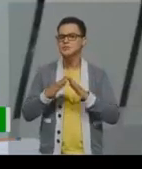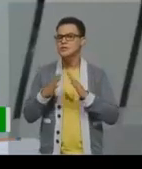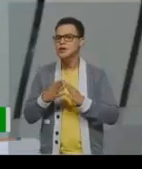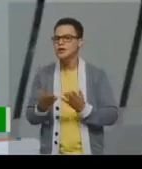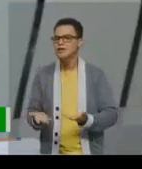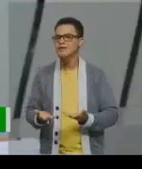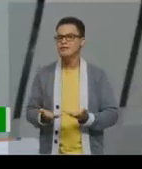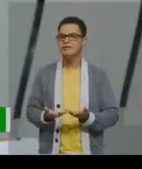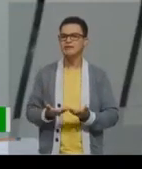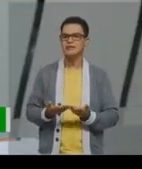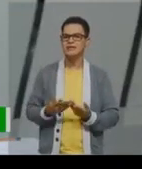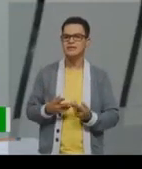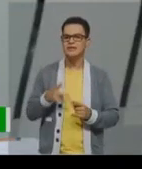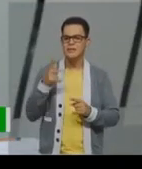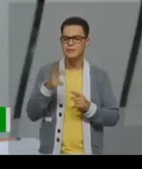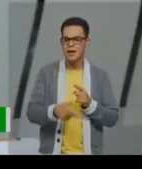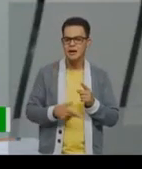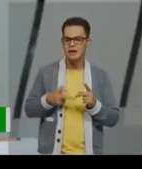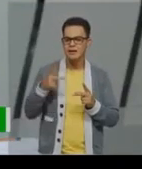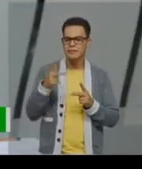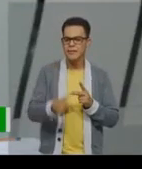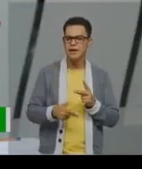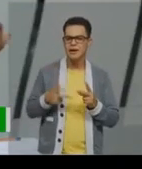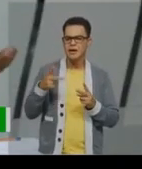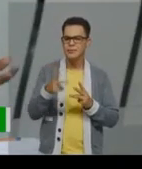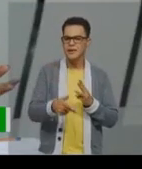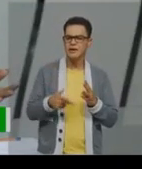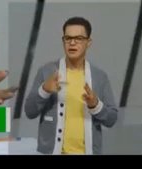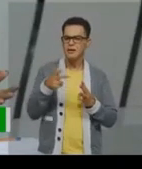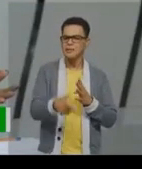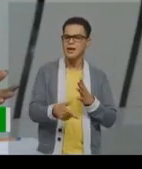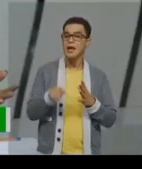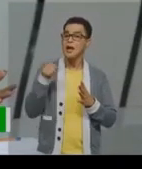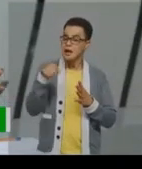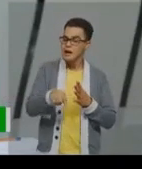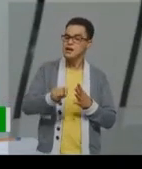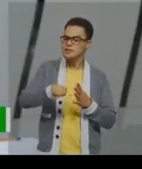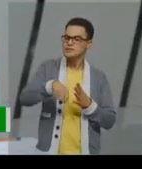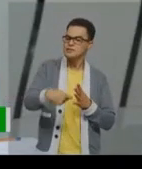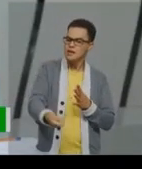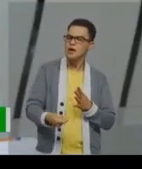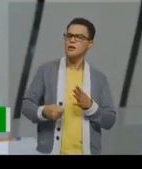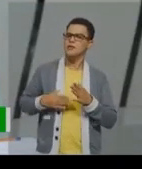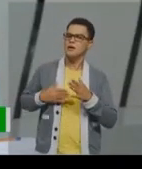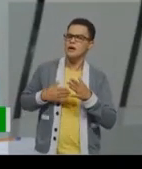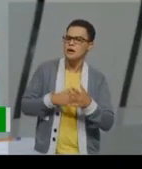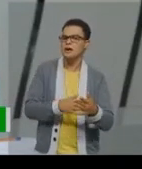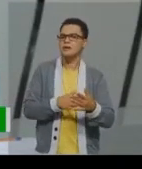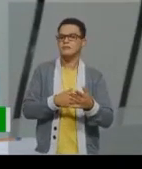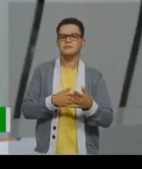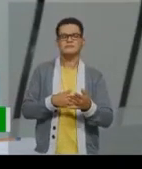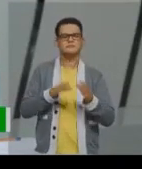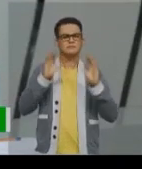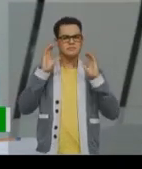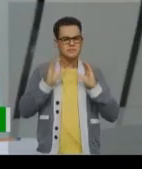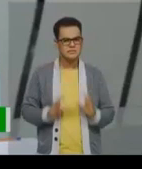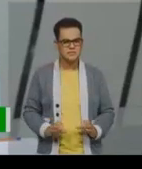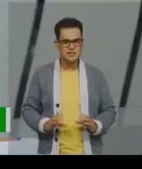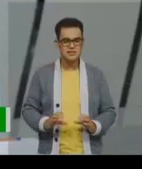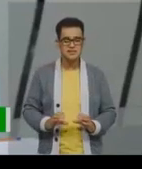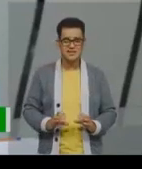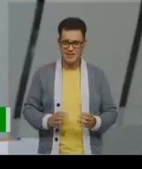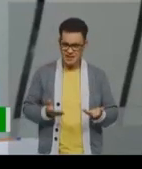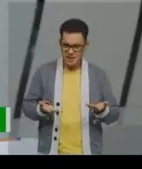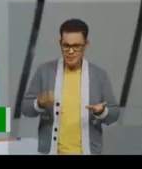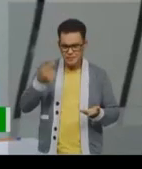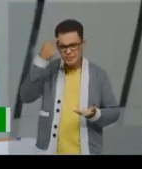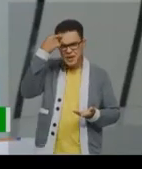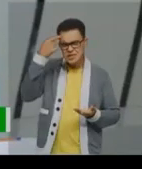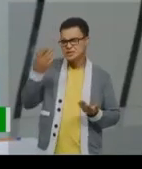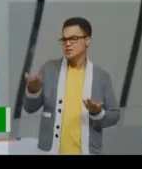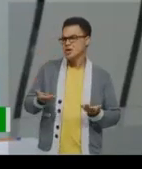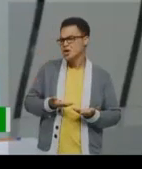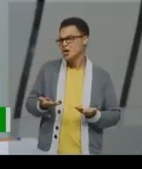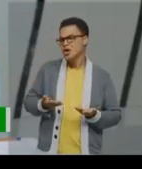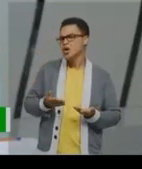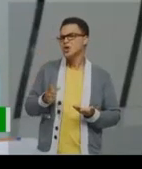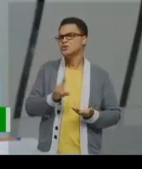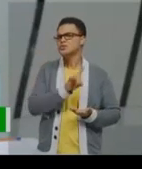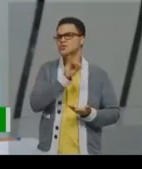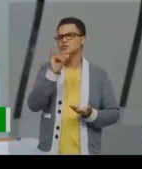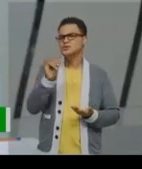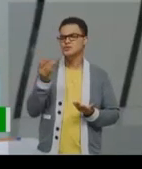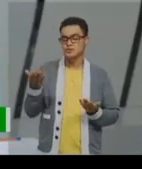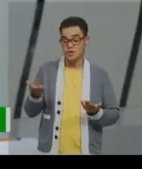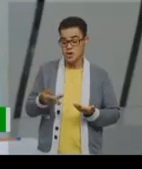também são obstáculos para o exercício da cidadania. Então, mesmo no nosso momento atual, no nosso dia a dia, nas